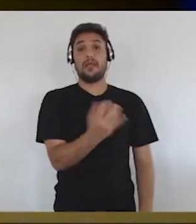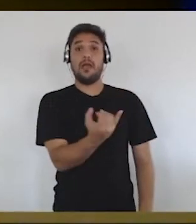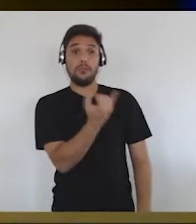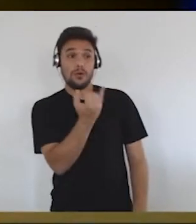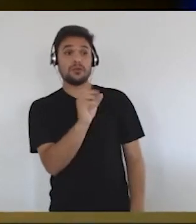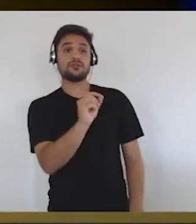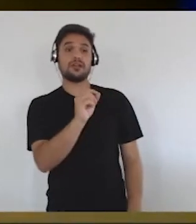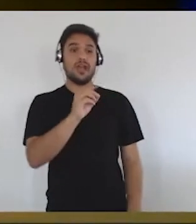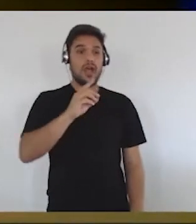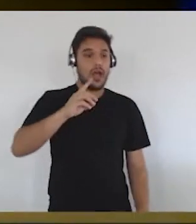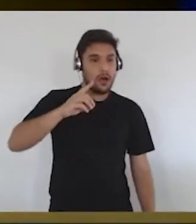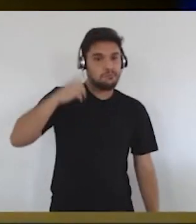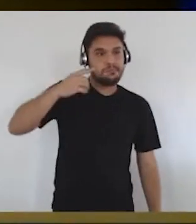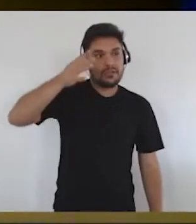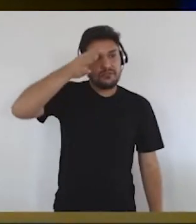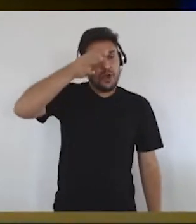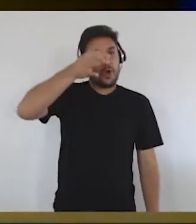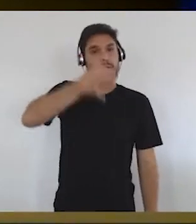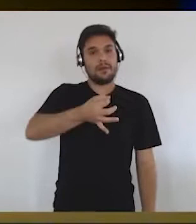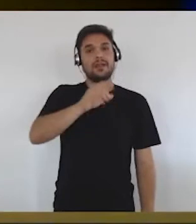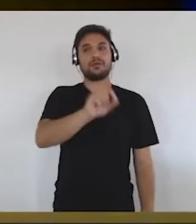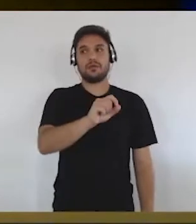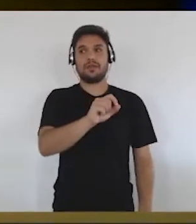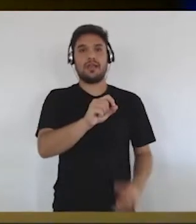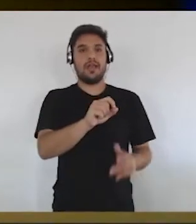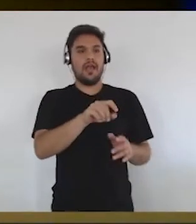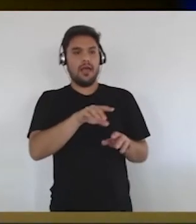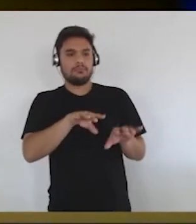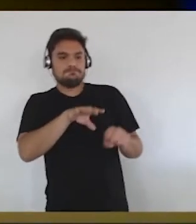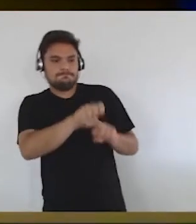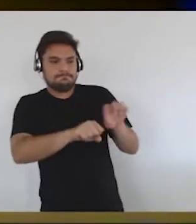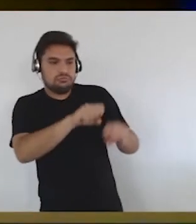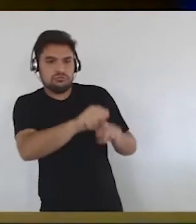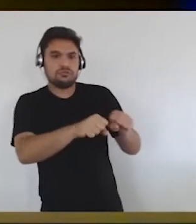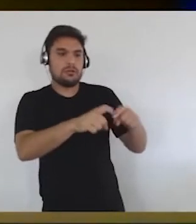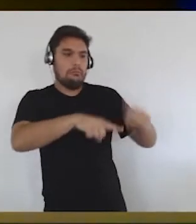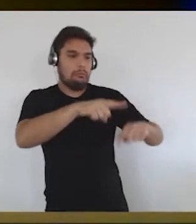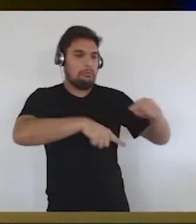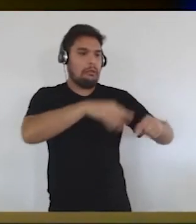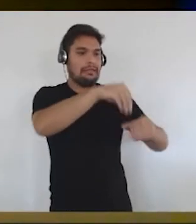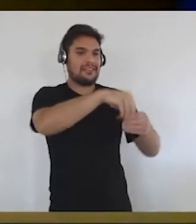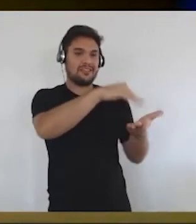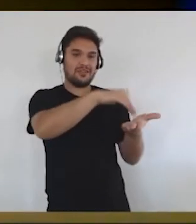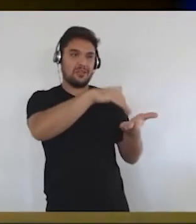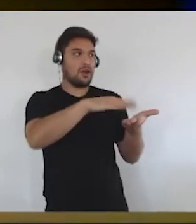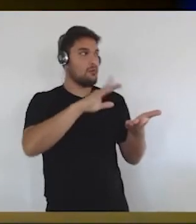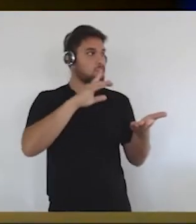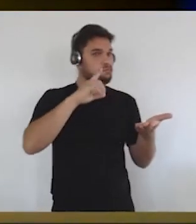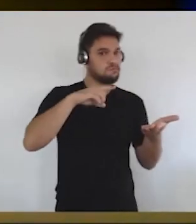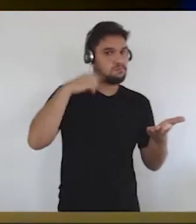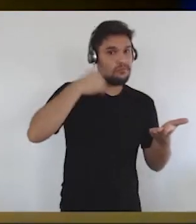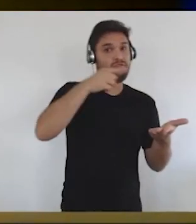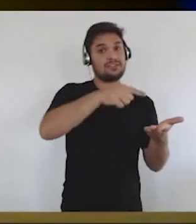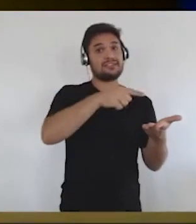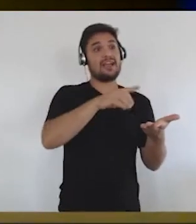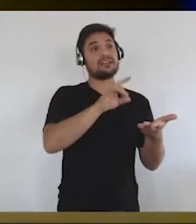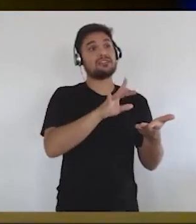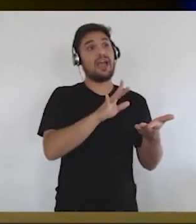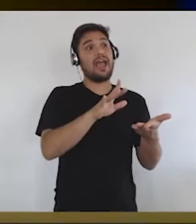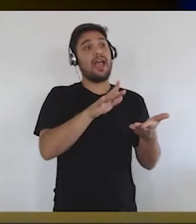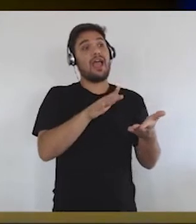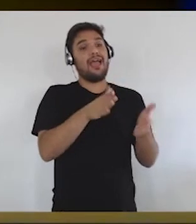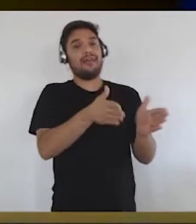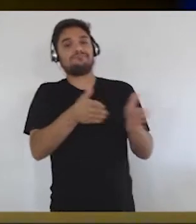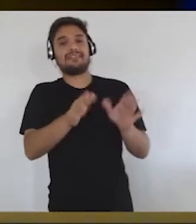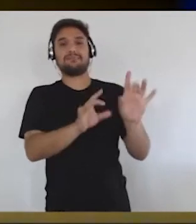que a advocacia compreenda que as buscas e apreensões em escritórios de advocacia, por exemplo, são exceção.